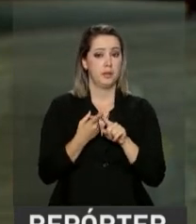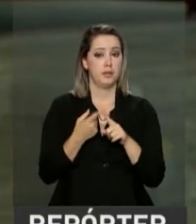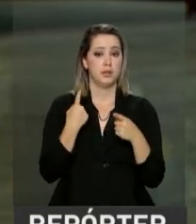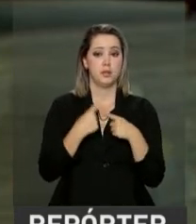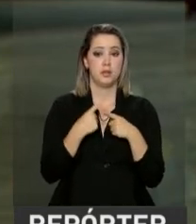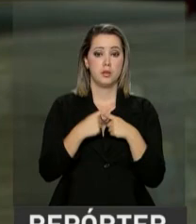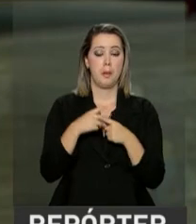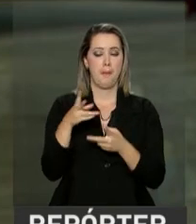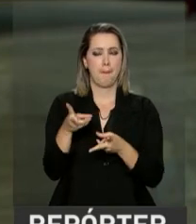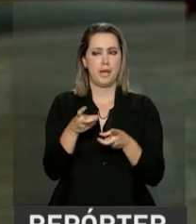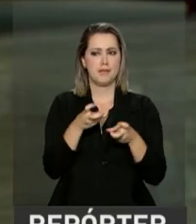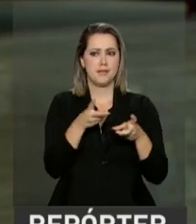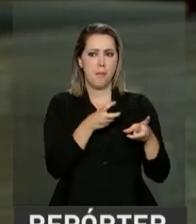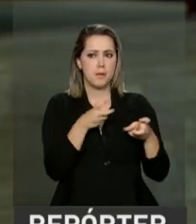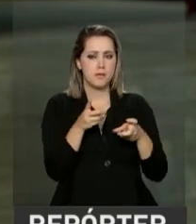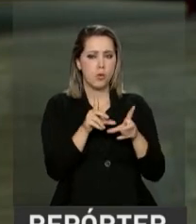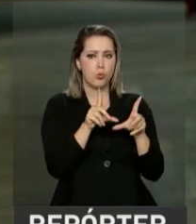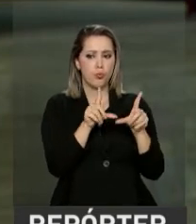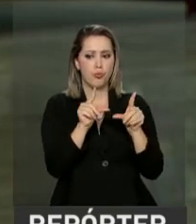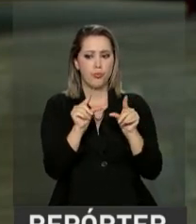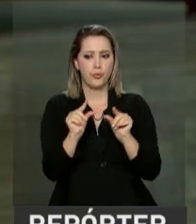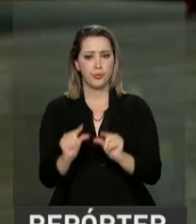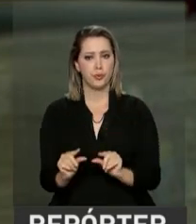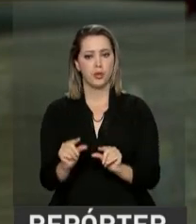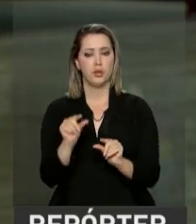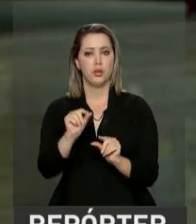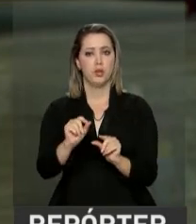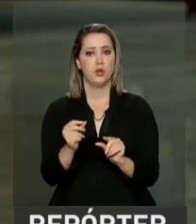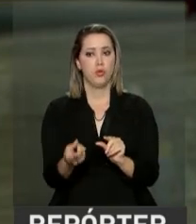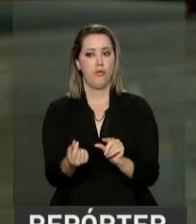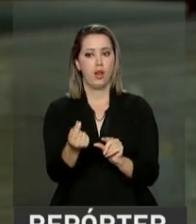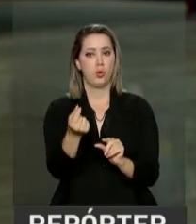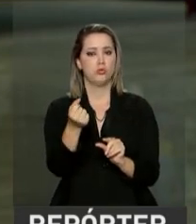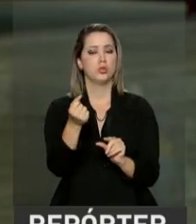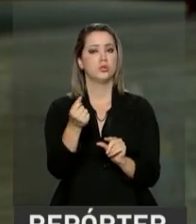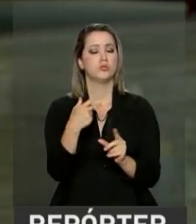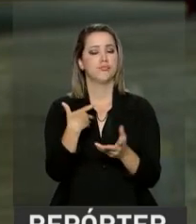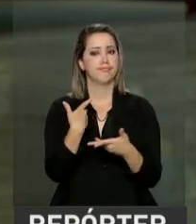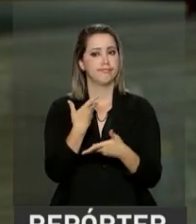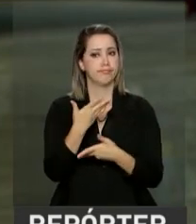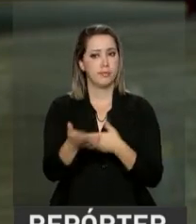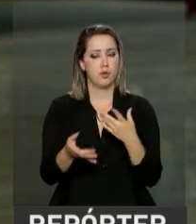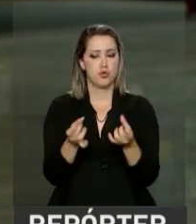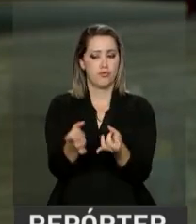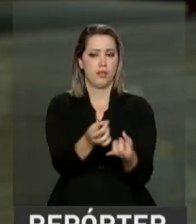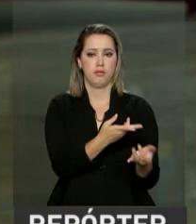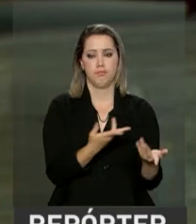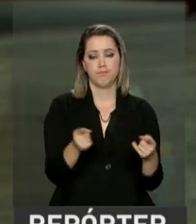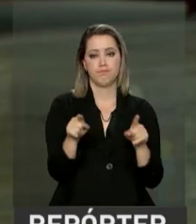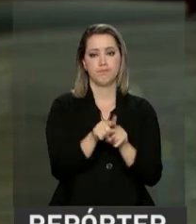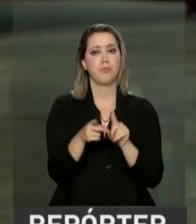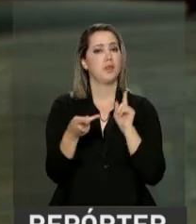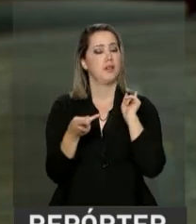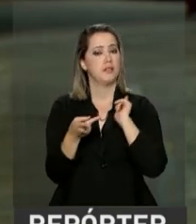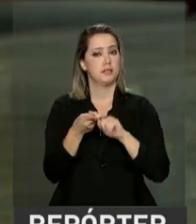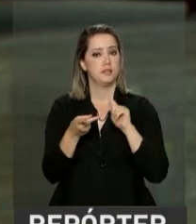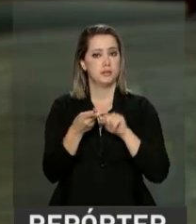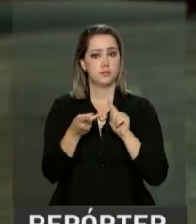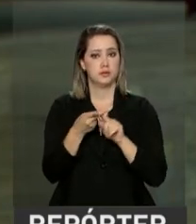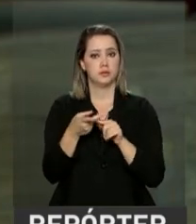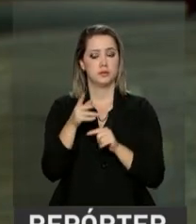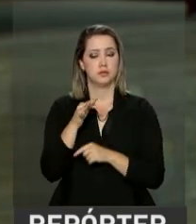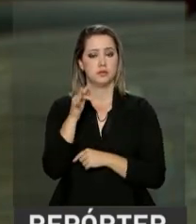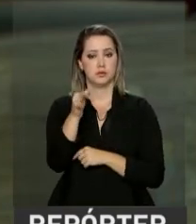a percepção de uma redução generalizada de preços no mercado. E a segunda são as projeções